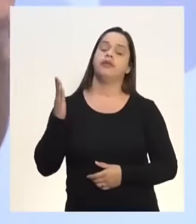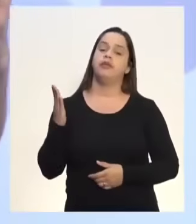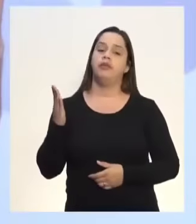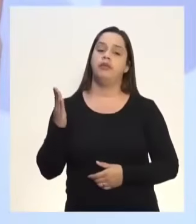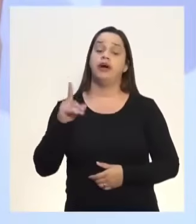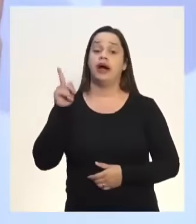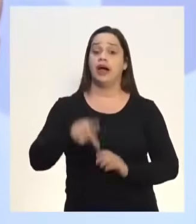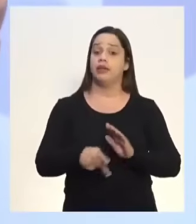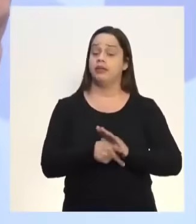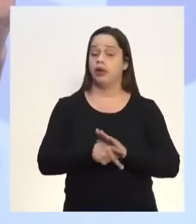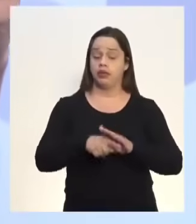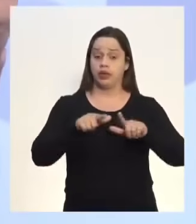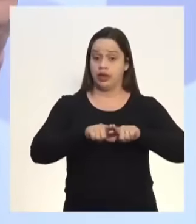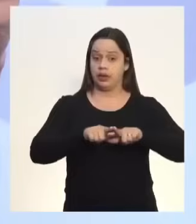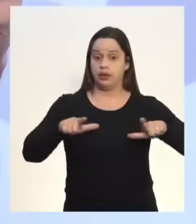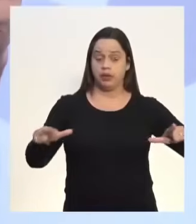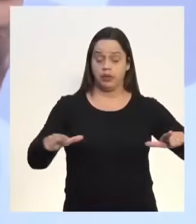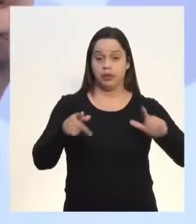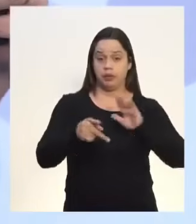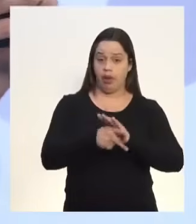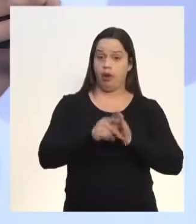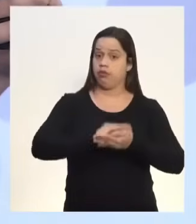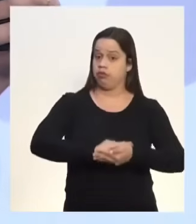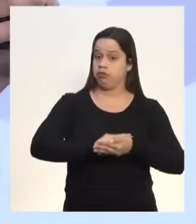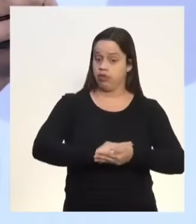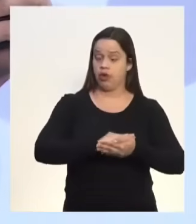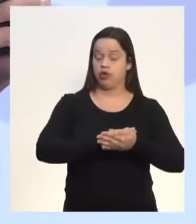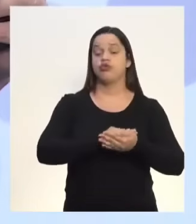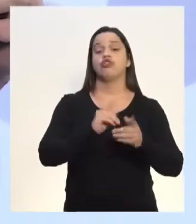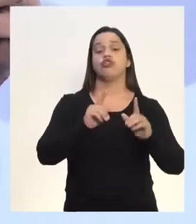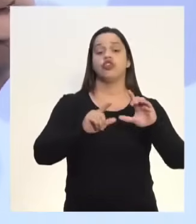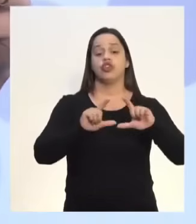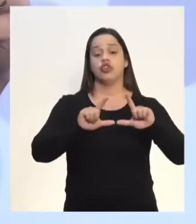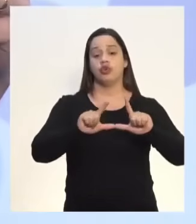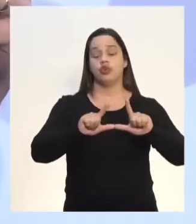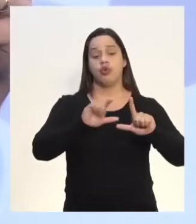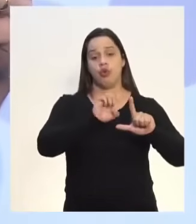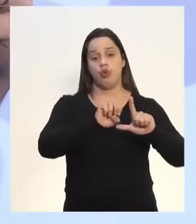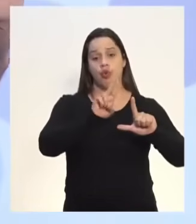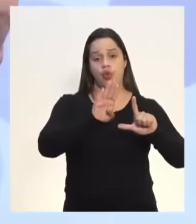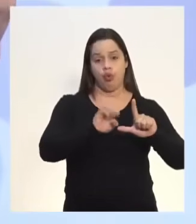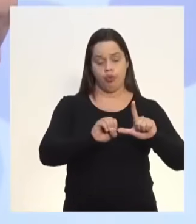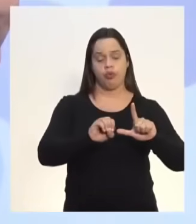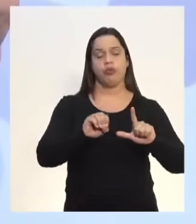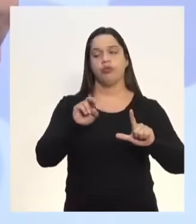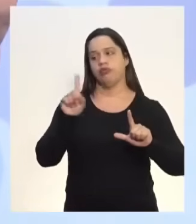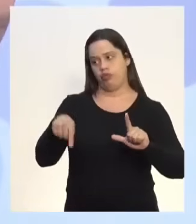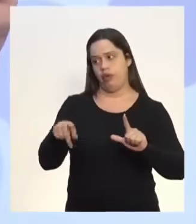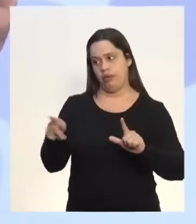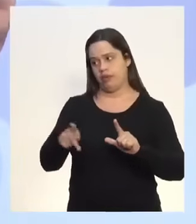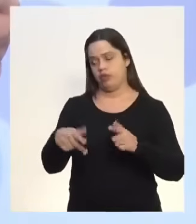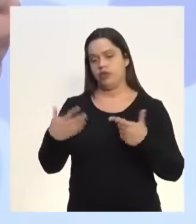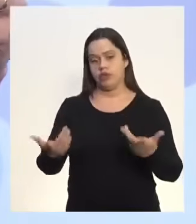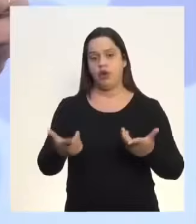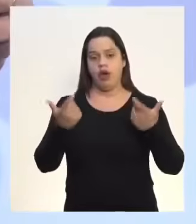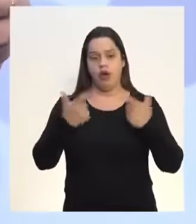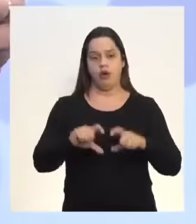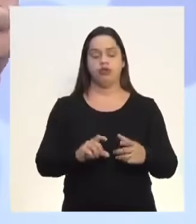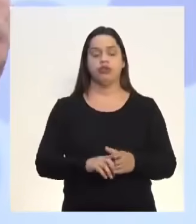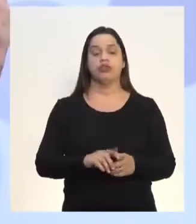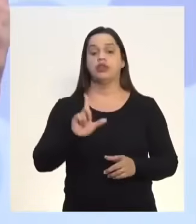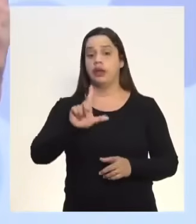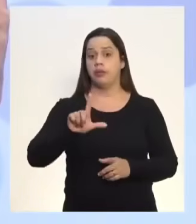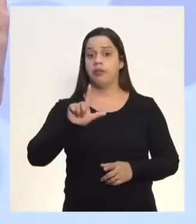forma planificada, por exemplo, de um cubo. Eu tenho essa aqui como a de um cubo, né, Ale? Onde? Isso. Na hora que eu